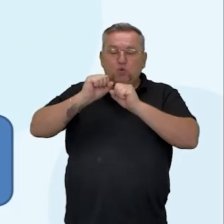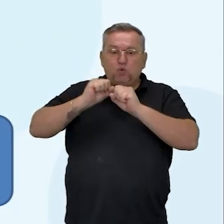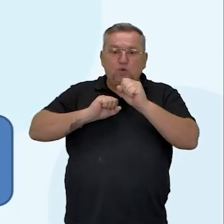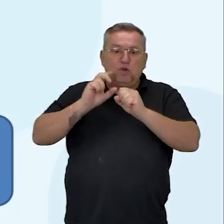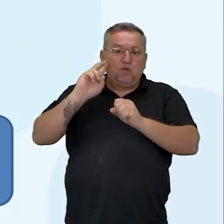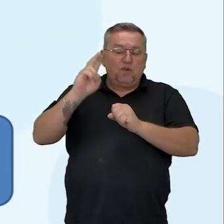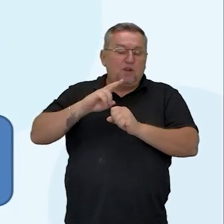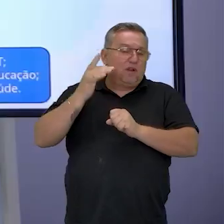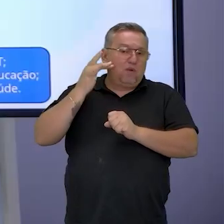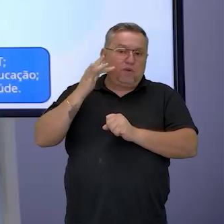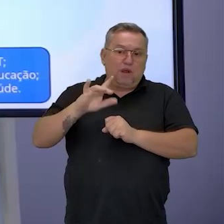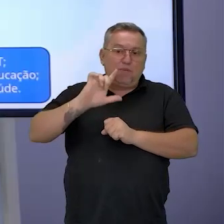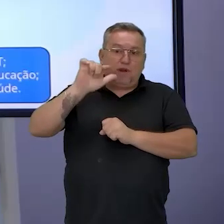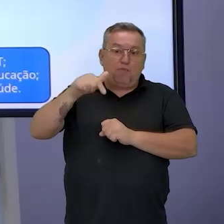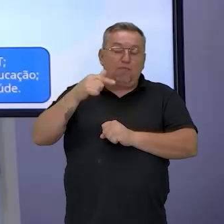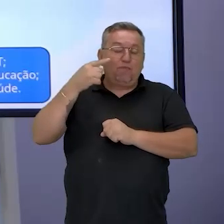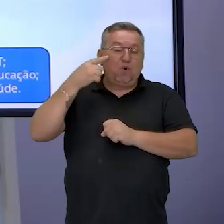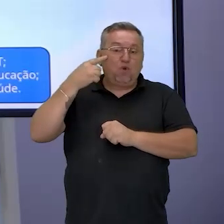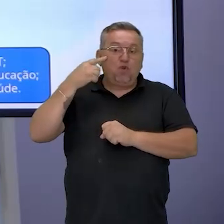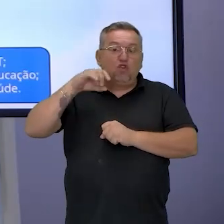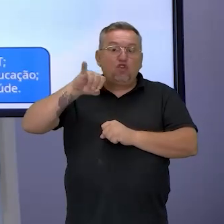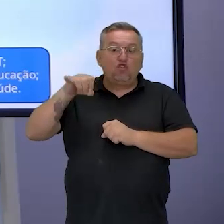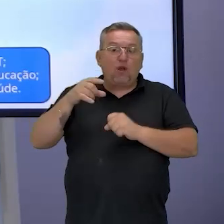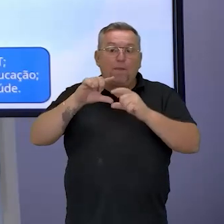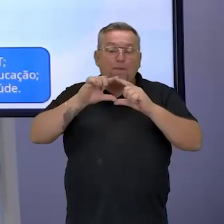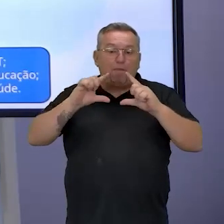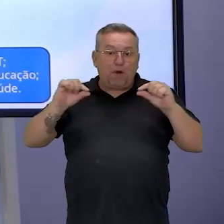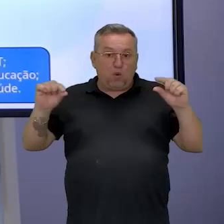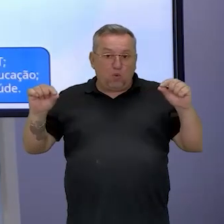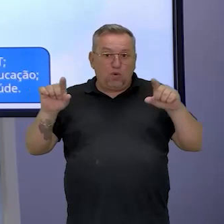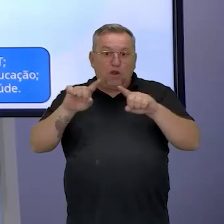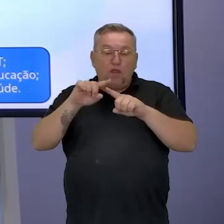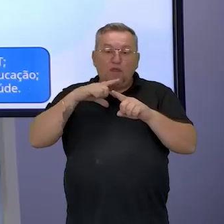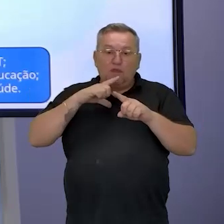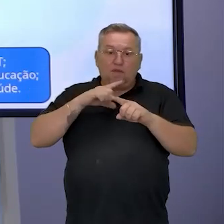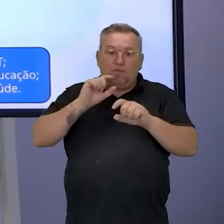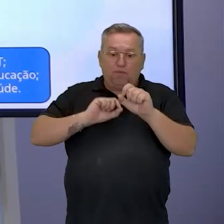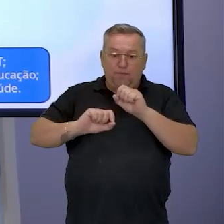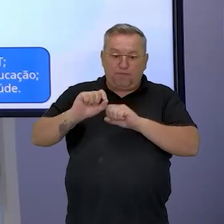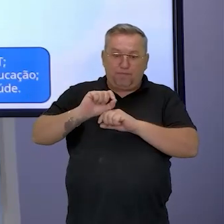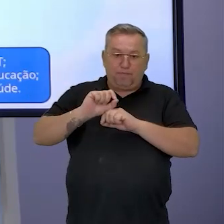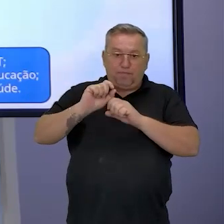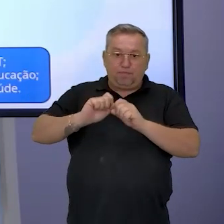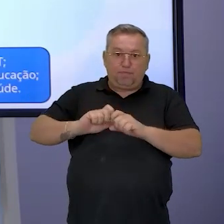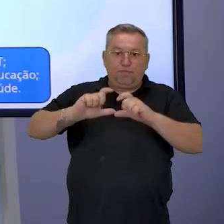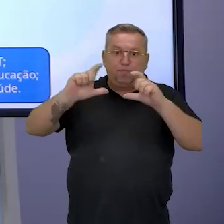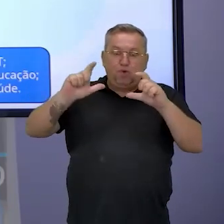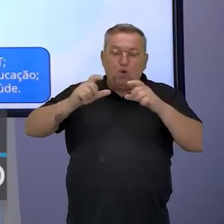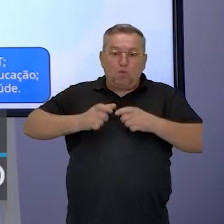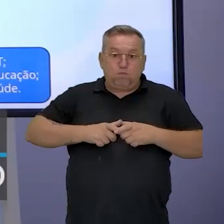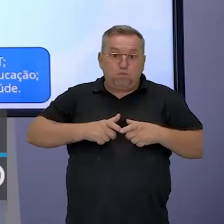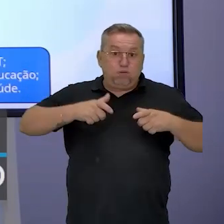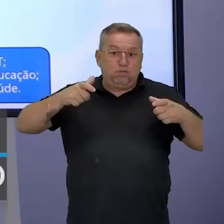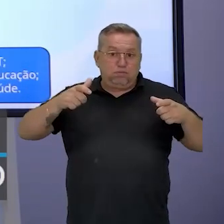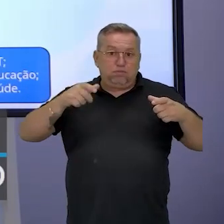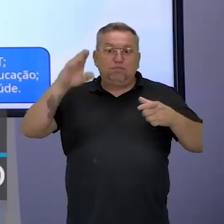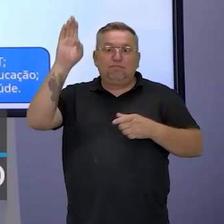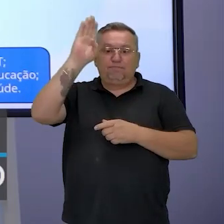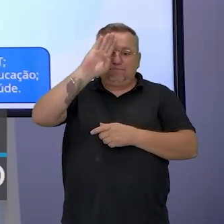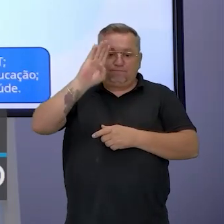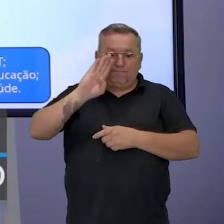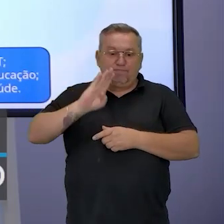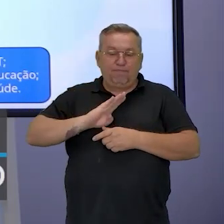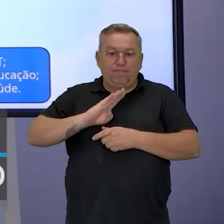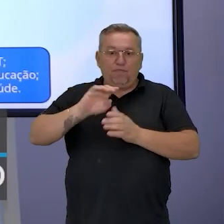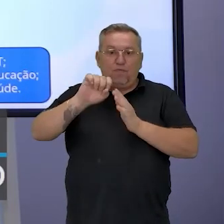não saibam, depois do Japão, o país que teve proporcionalmente o maior boom de crescimento foi o Brasil